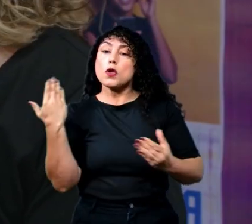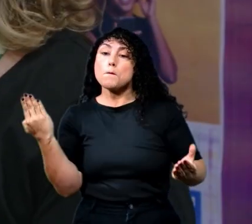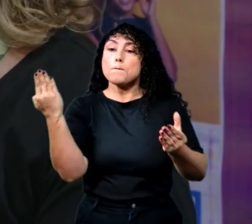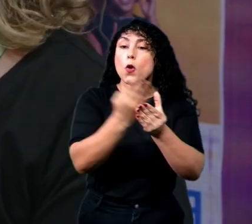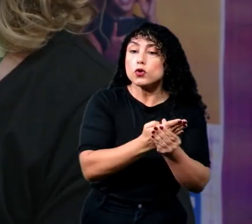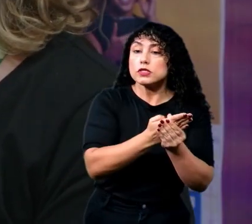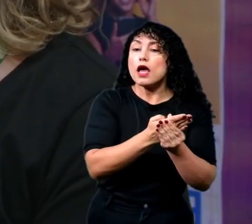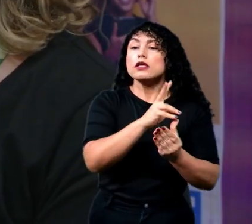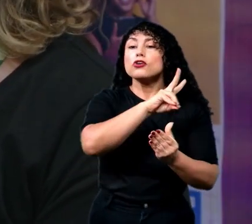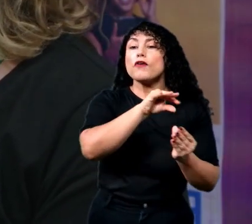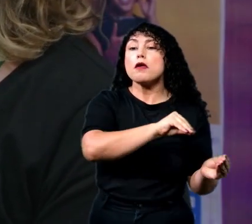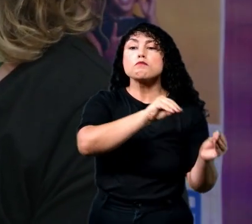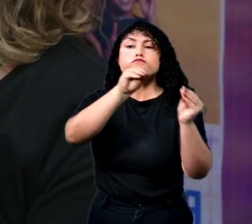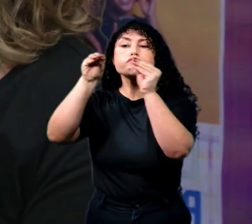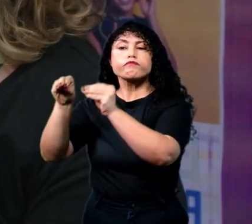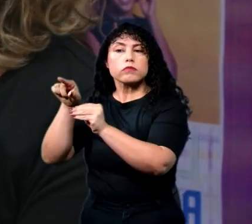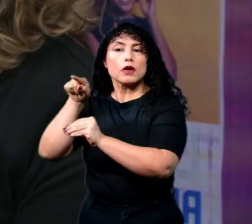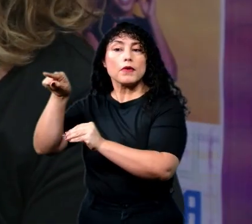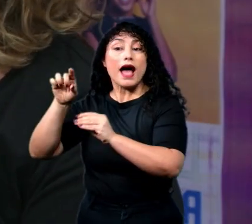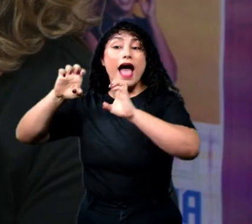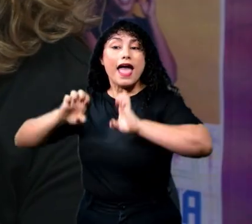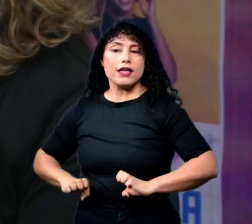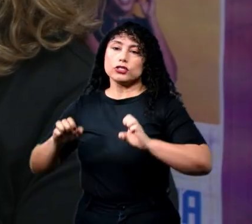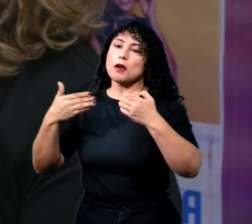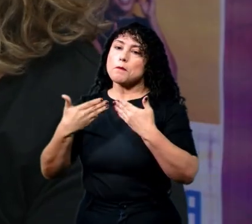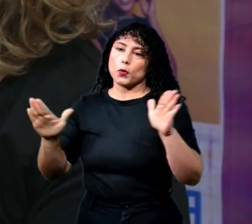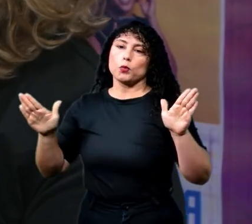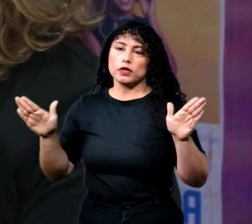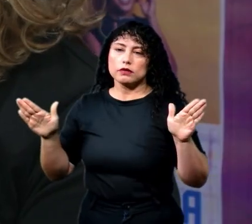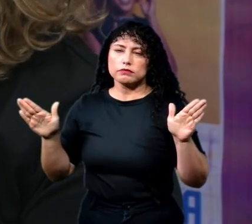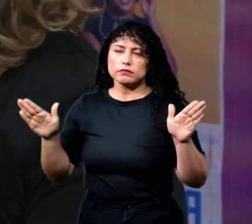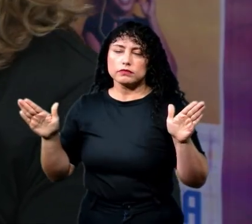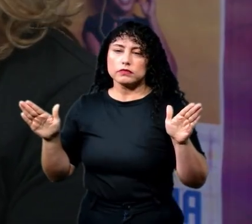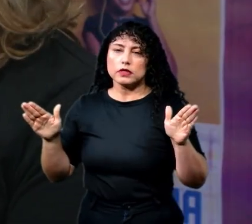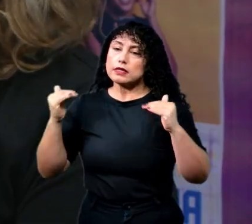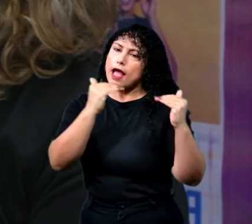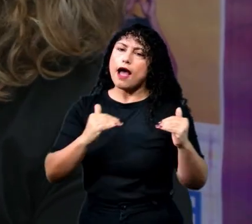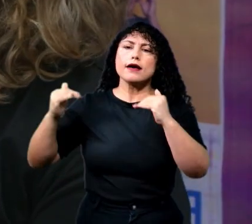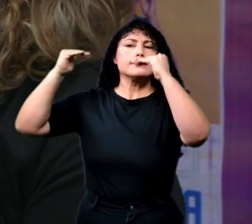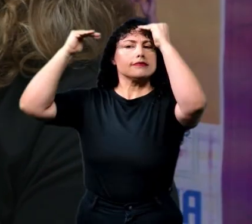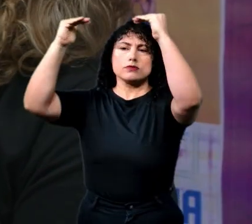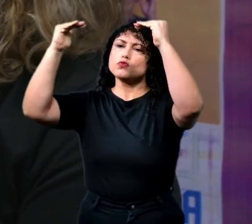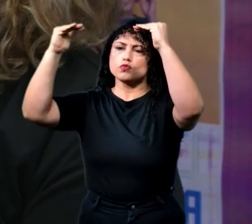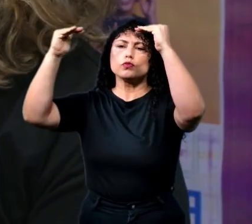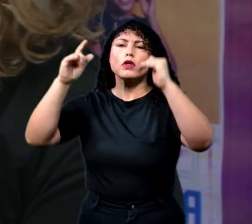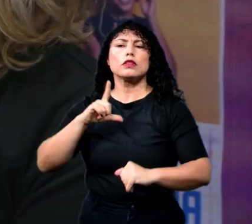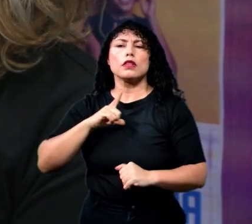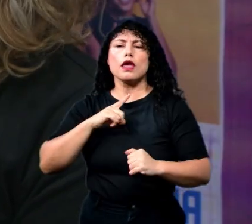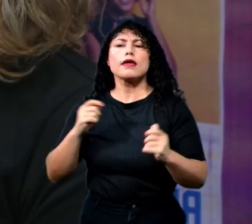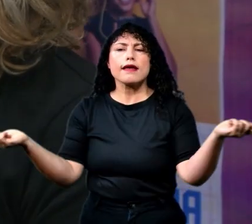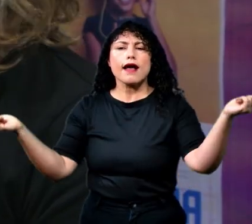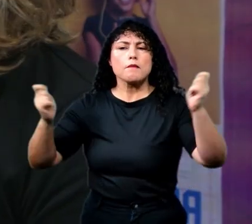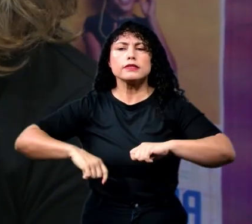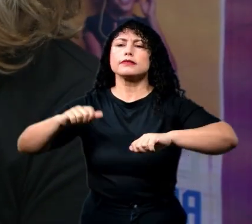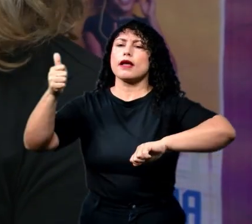para a ética pública, né, que está um pouco acima, é superior, tem mais condições